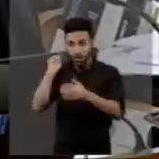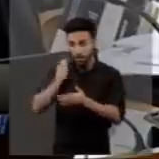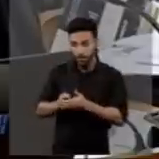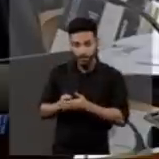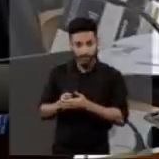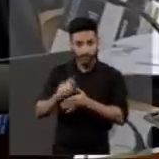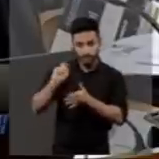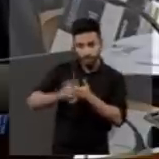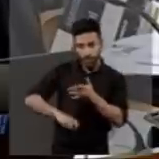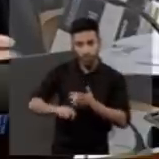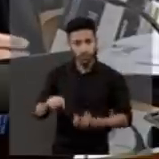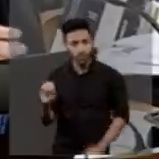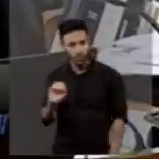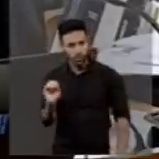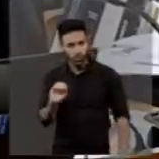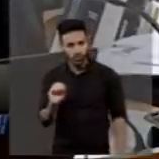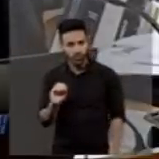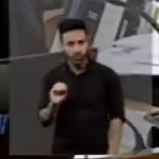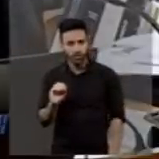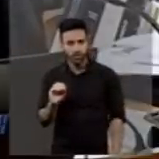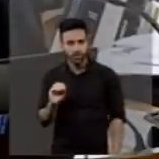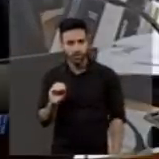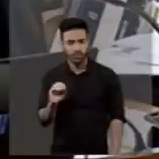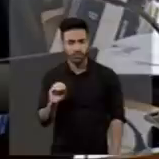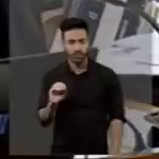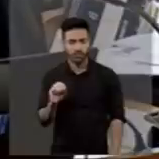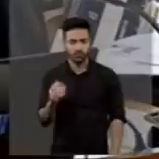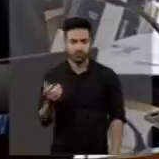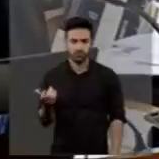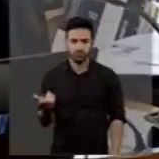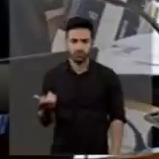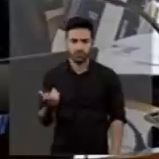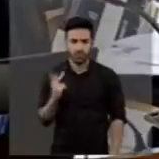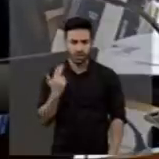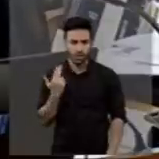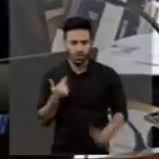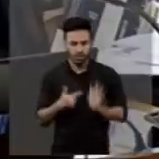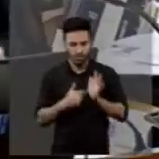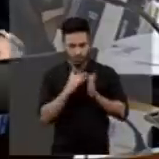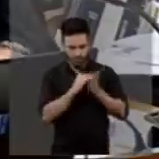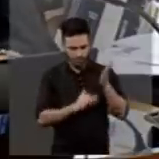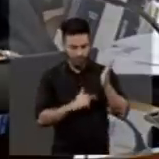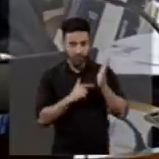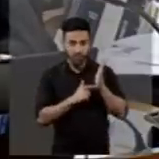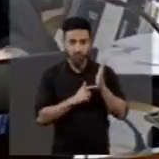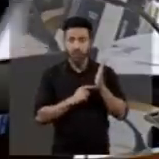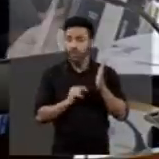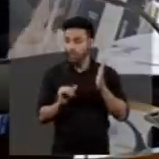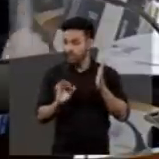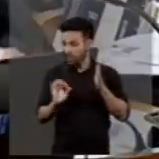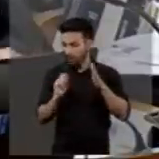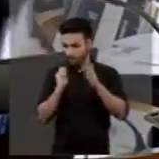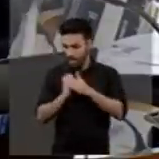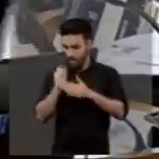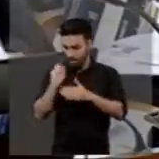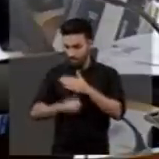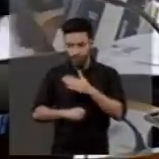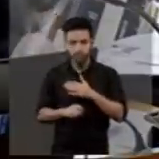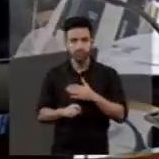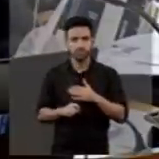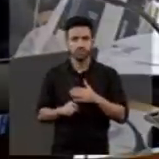tributos, imediatamente, sumariamente, como é alegado, sumariamente ela ter as suas